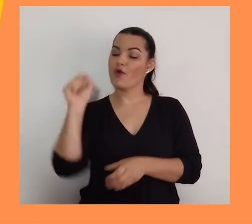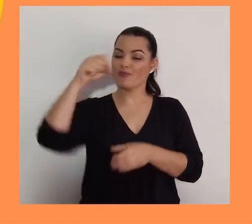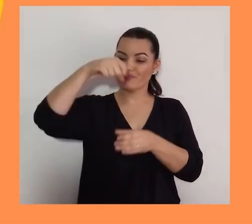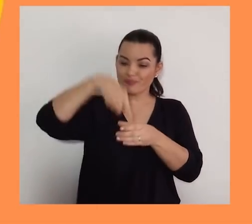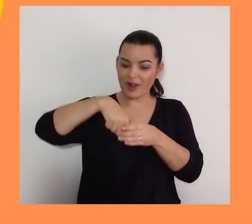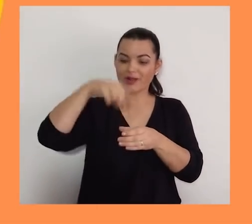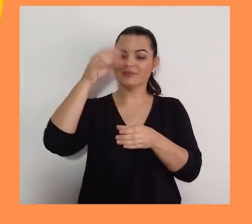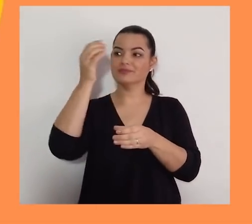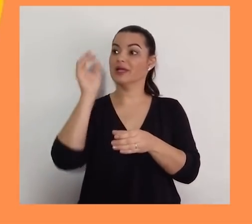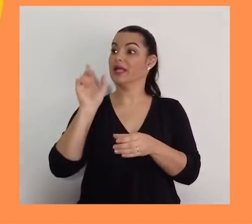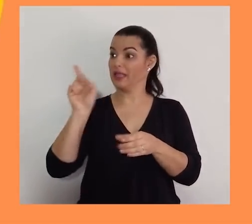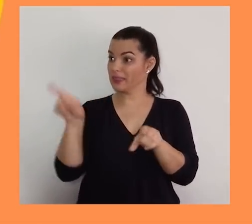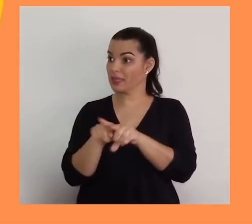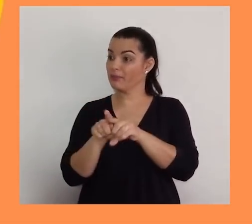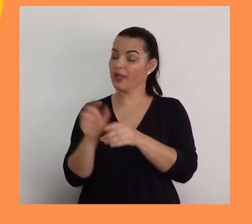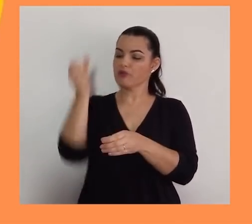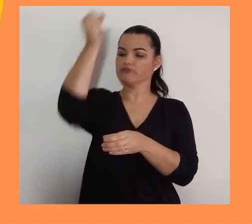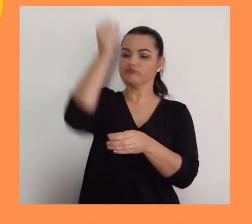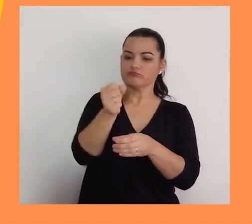um